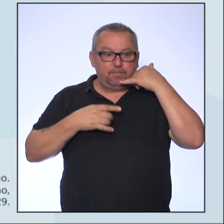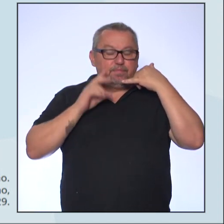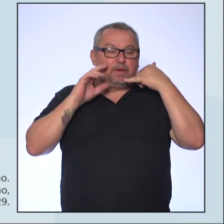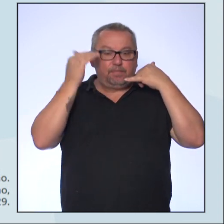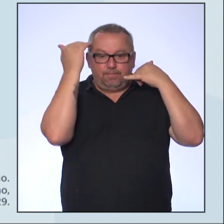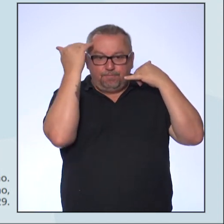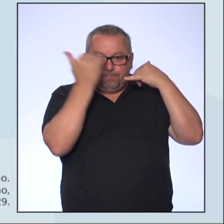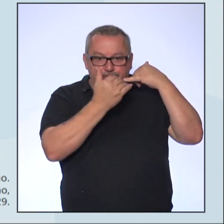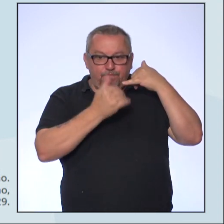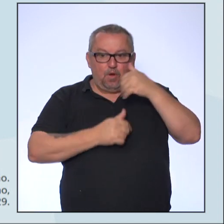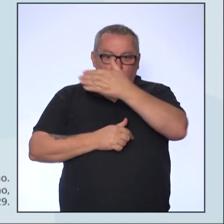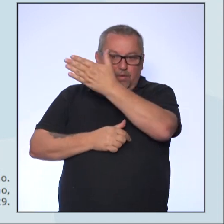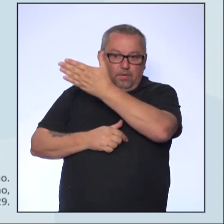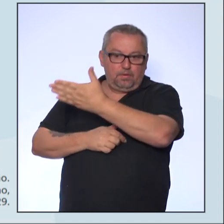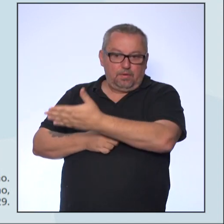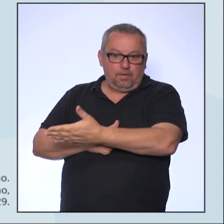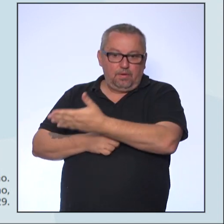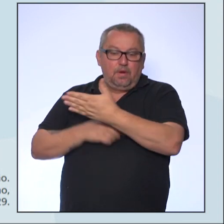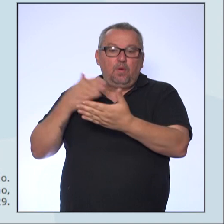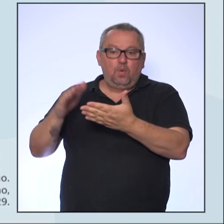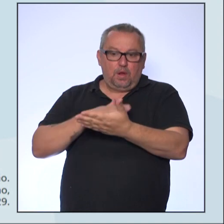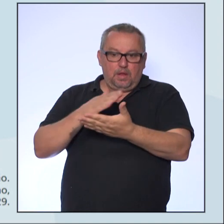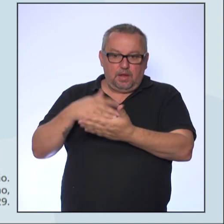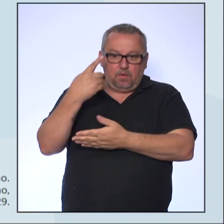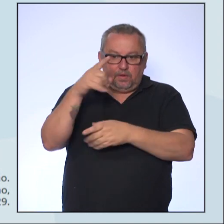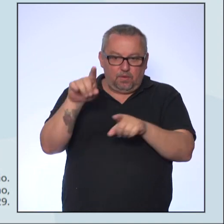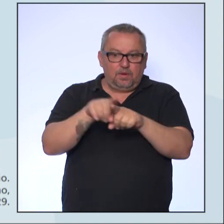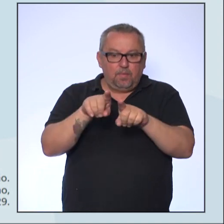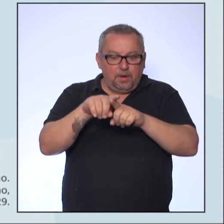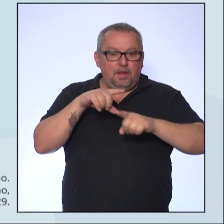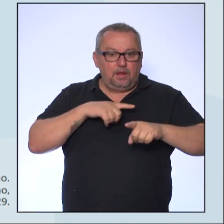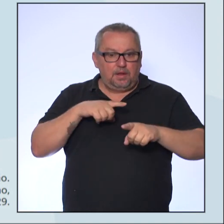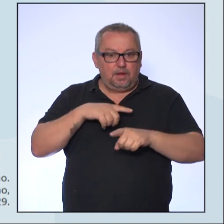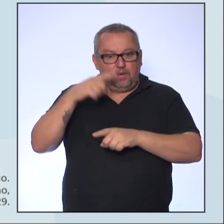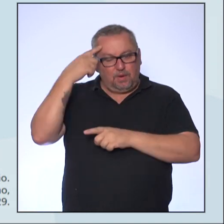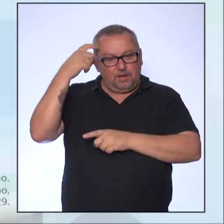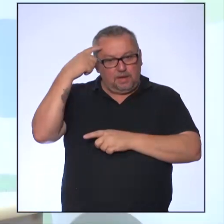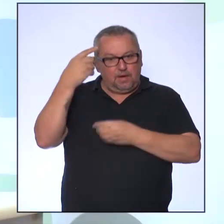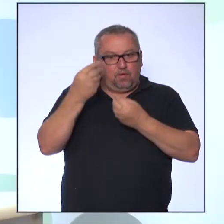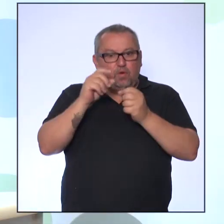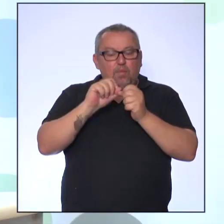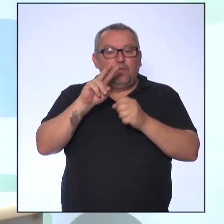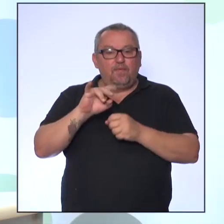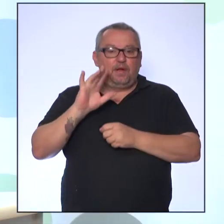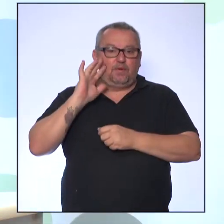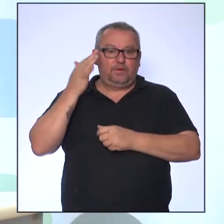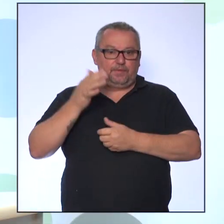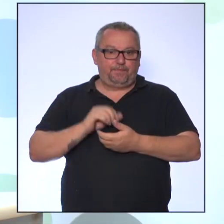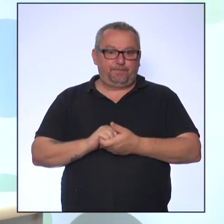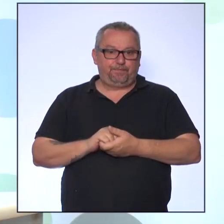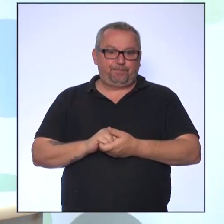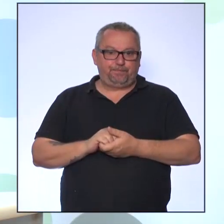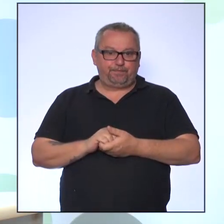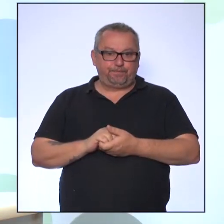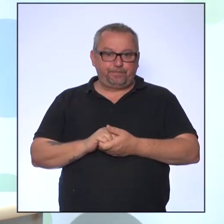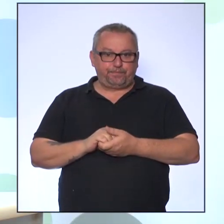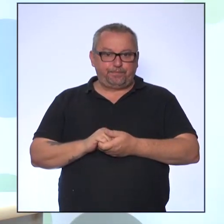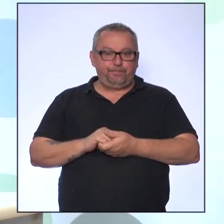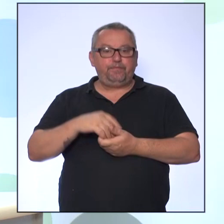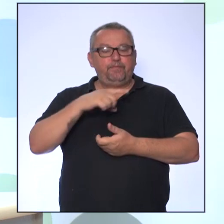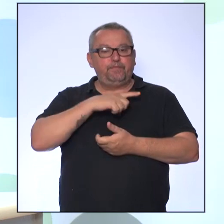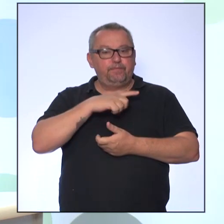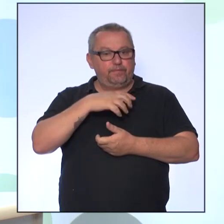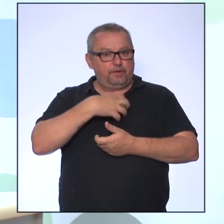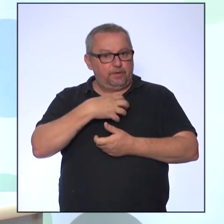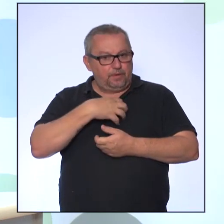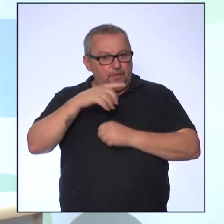tá aí, inclusive no caderno do aluno de vocês, o fluxograma com a ideia de como vai acontecer. Tem uma forma um